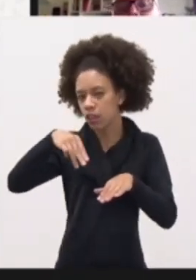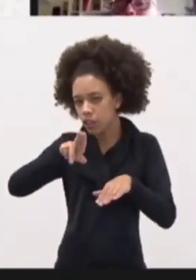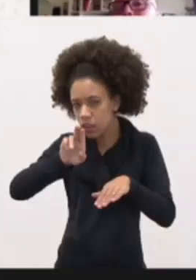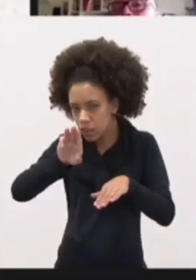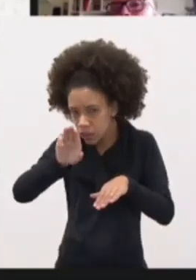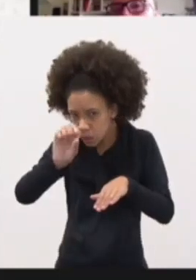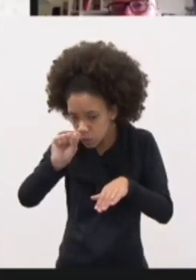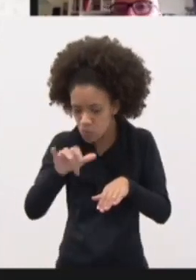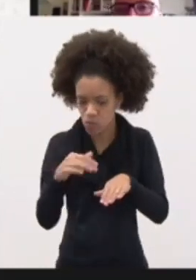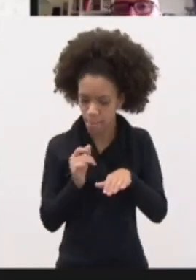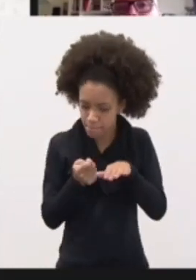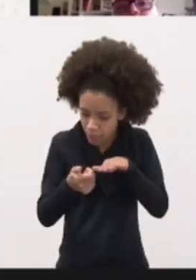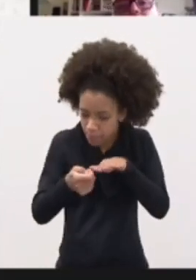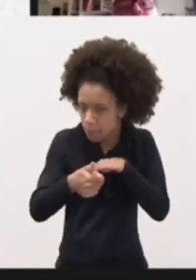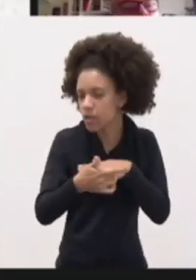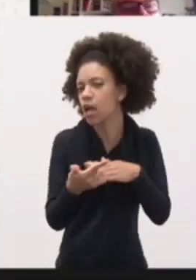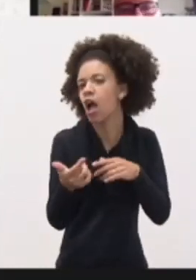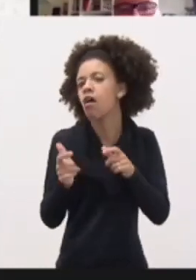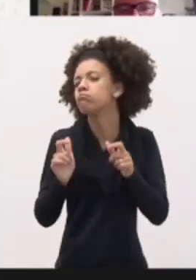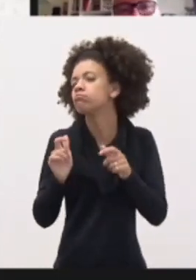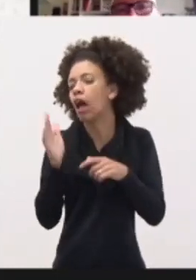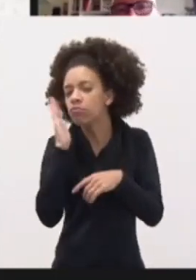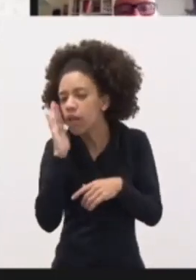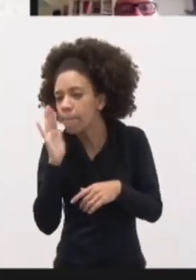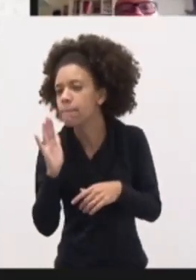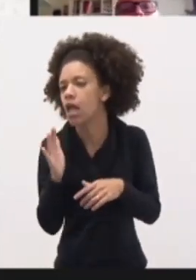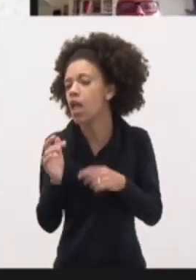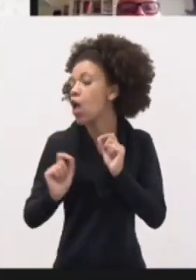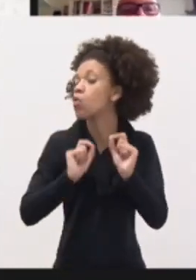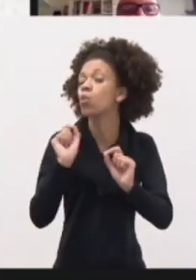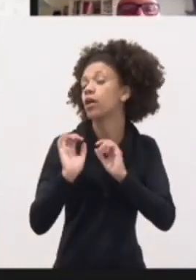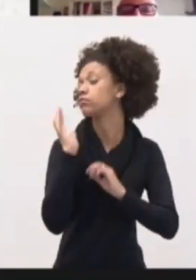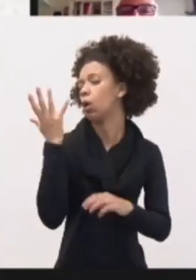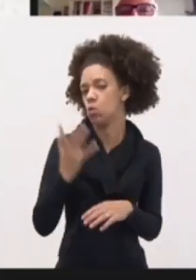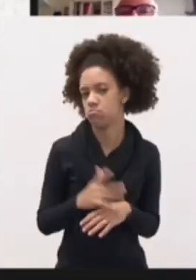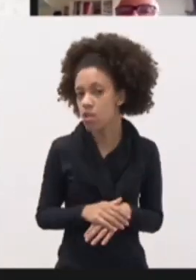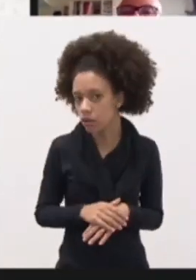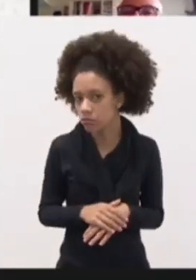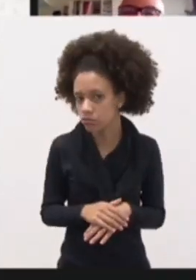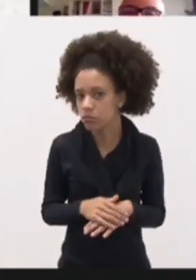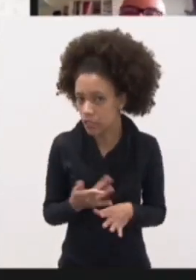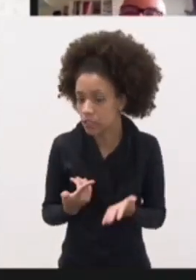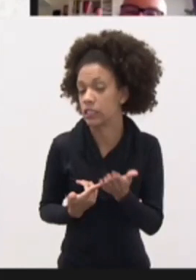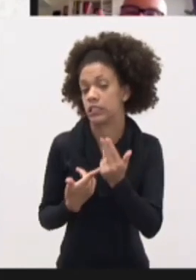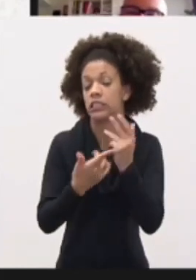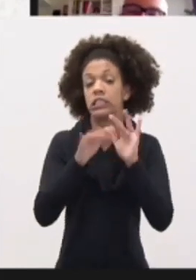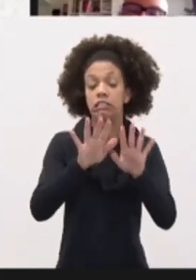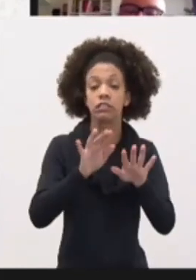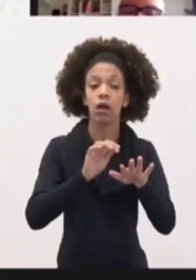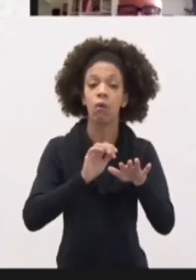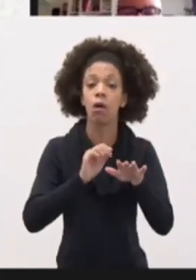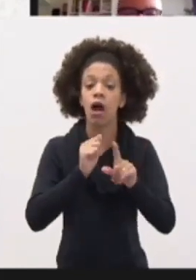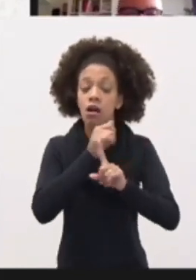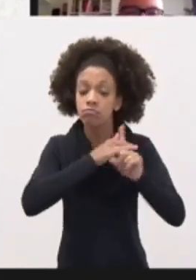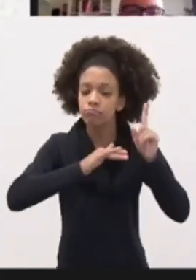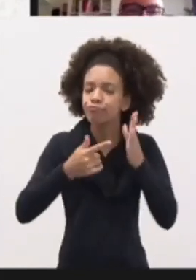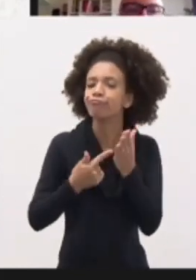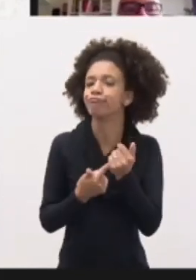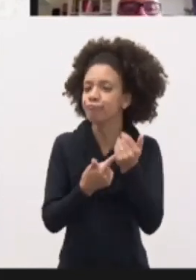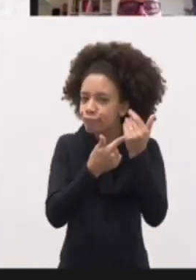de campanhas de desinformação que sempre acontecem por aí, né? Então, a cidadania digital é um ponto super